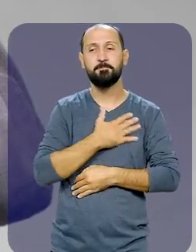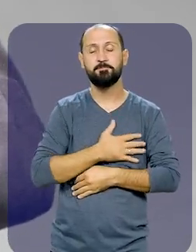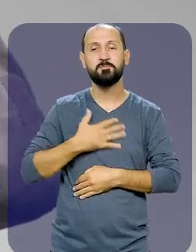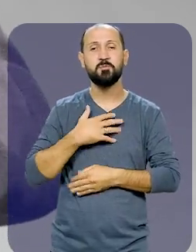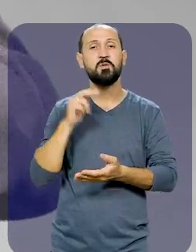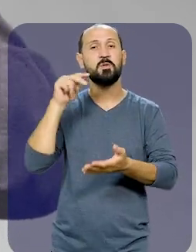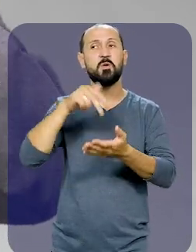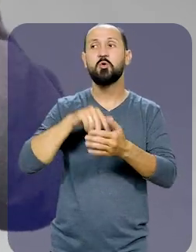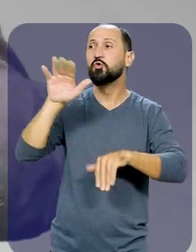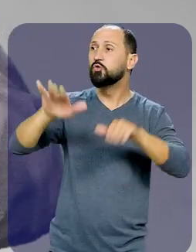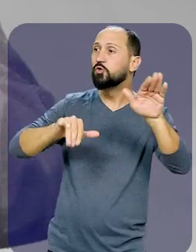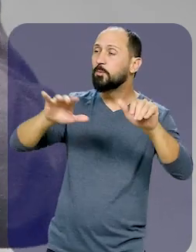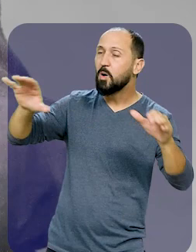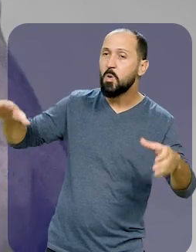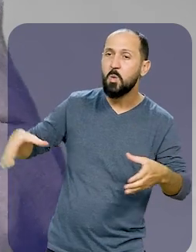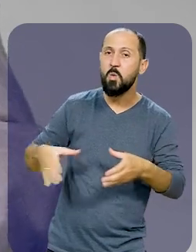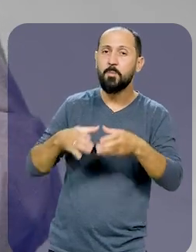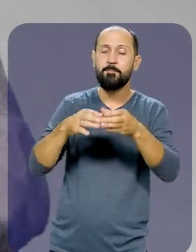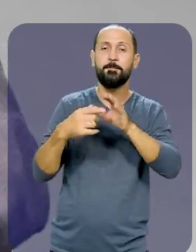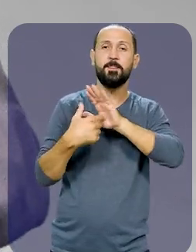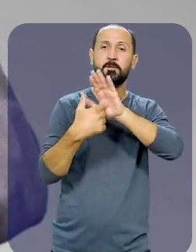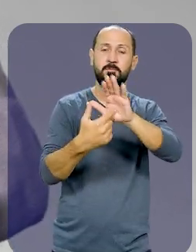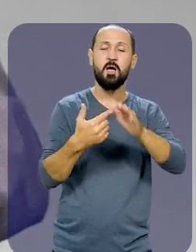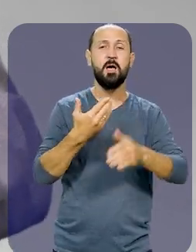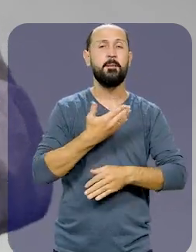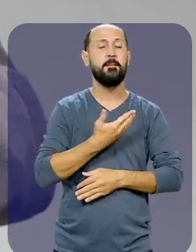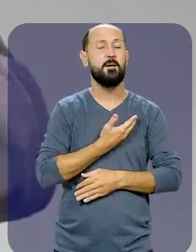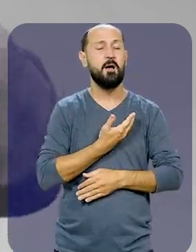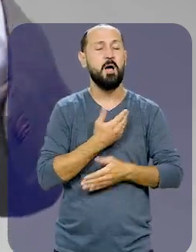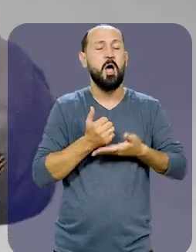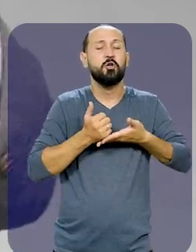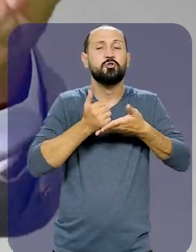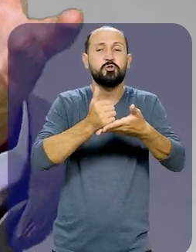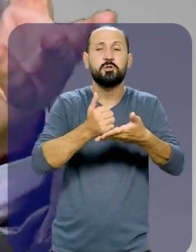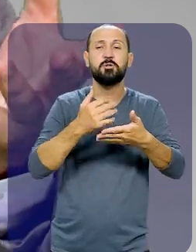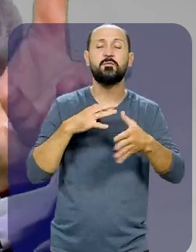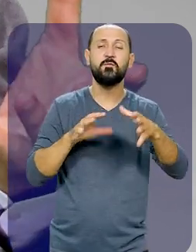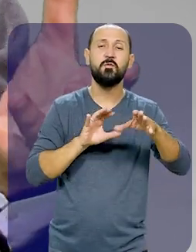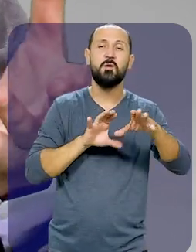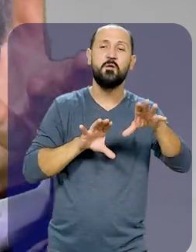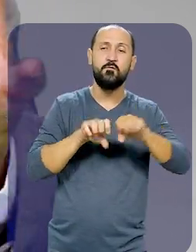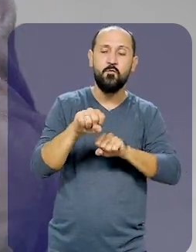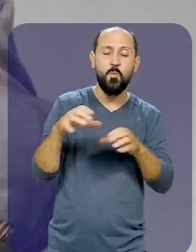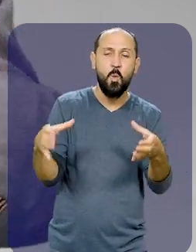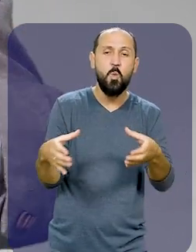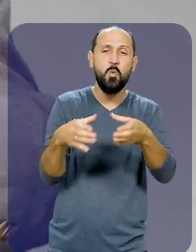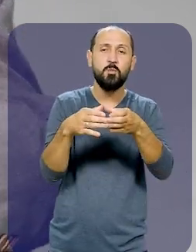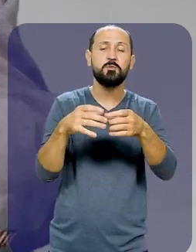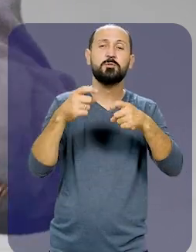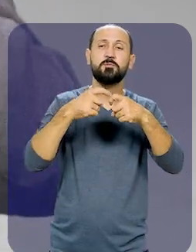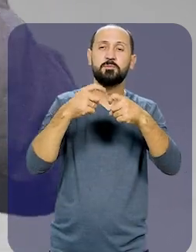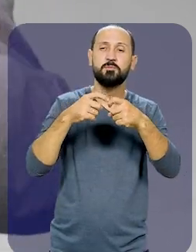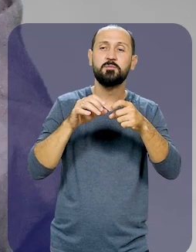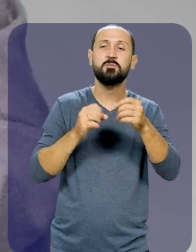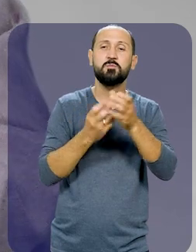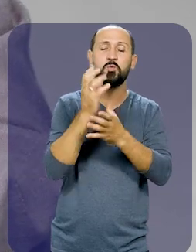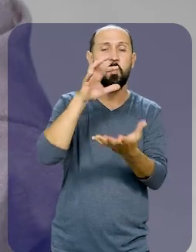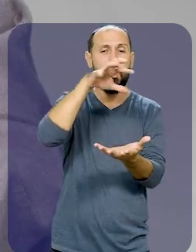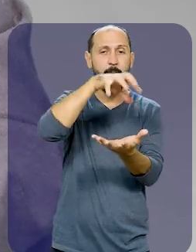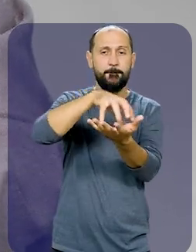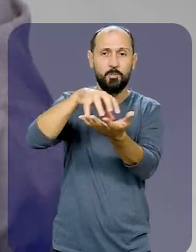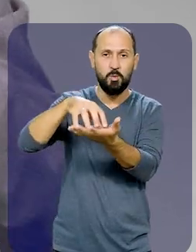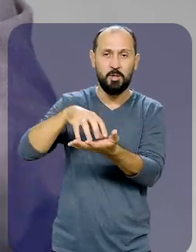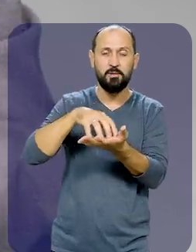trazer outras pessoas, ou oferecer minha colaboração também, de formar um grupo de médicos e nós criarmos um